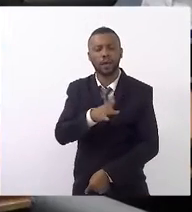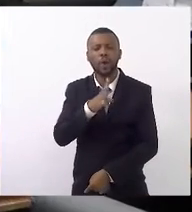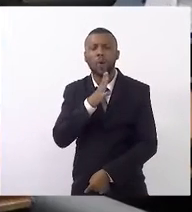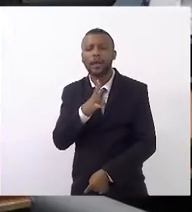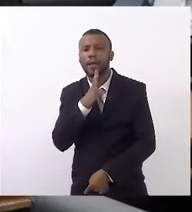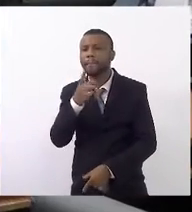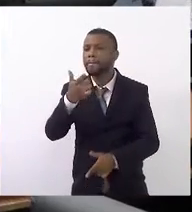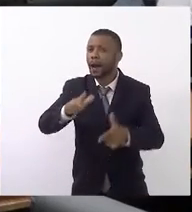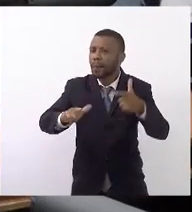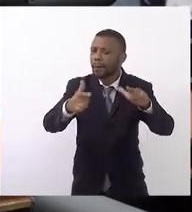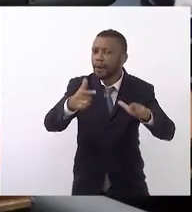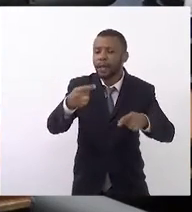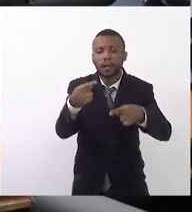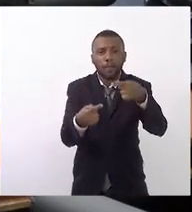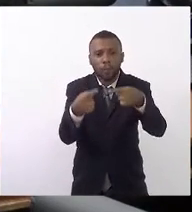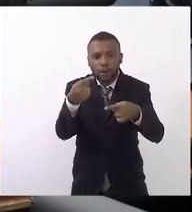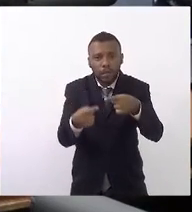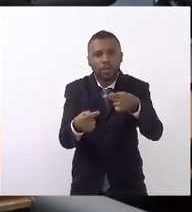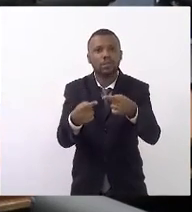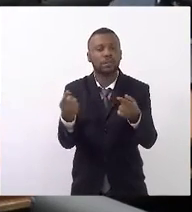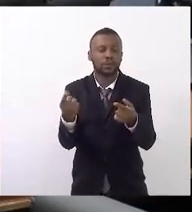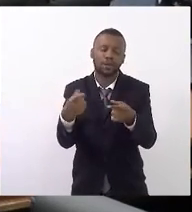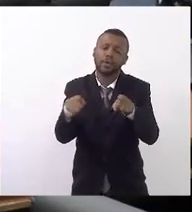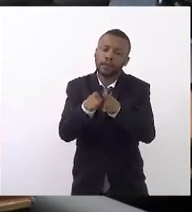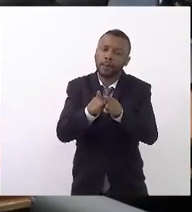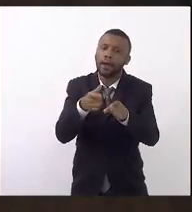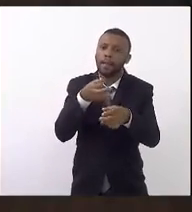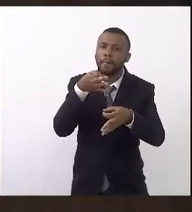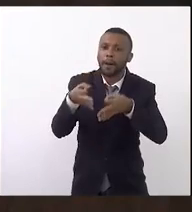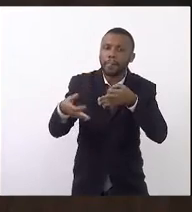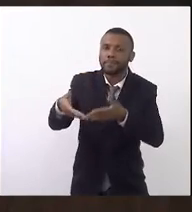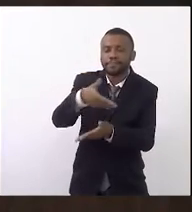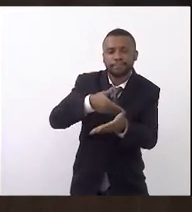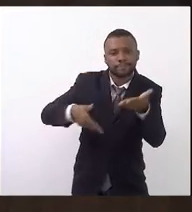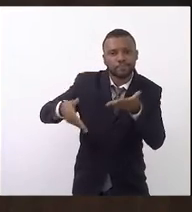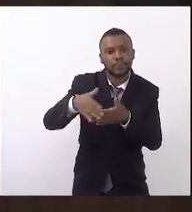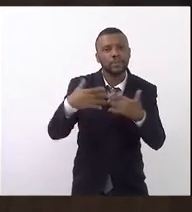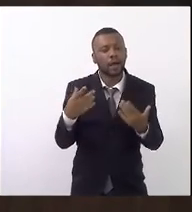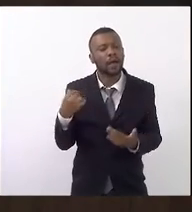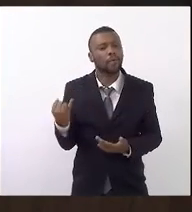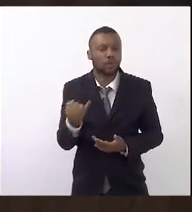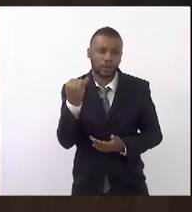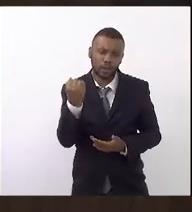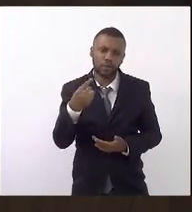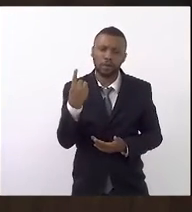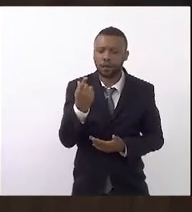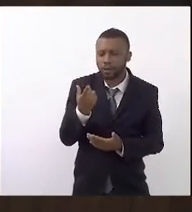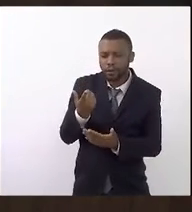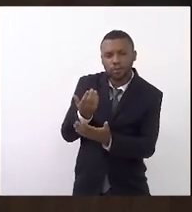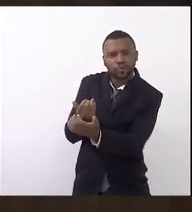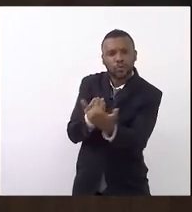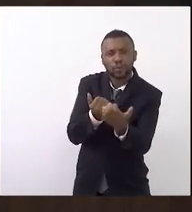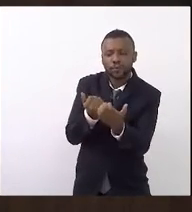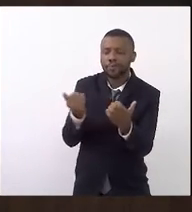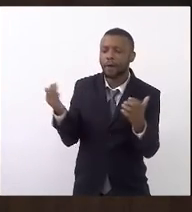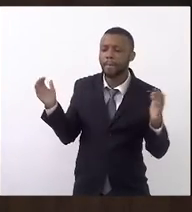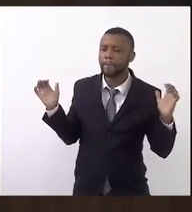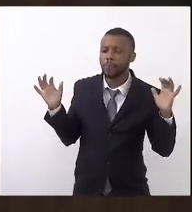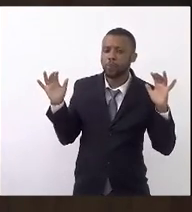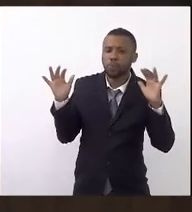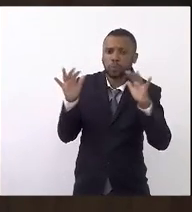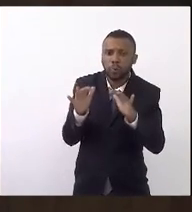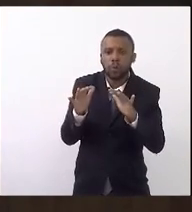política e, de alguma forma, também participar. Então, é muito importante ver a nossa juventude ocupando os espaços da política e